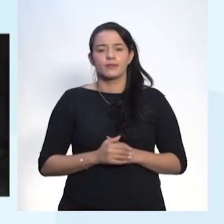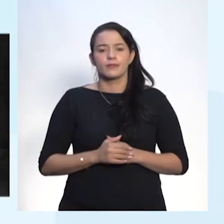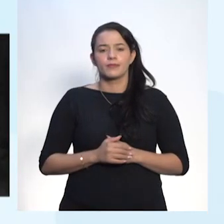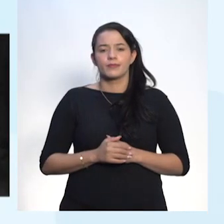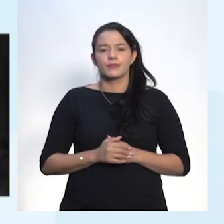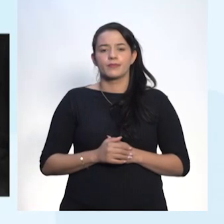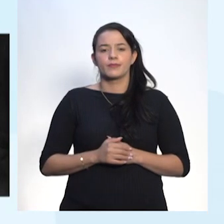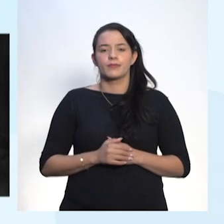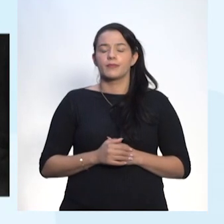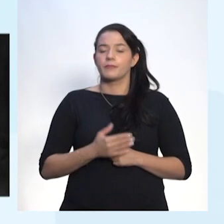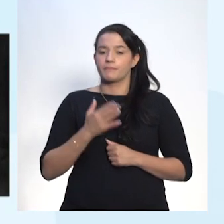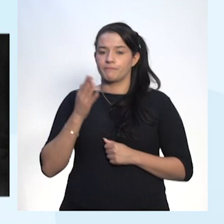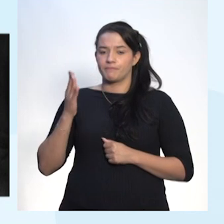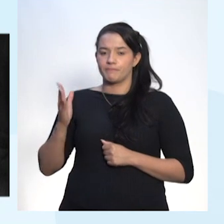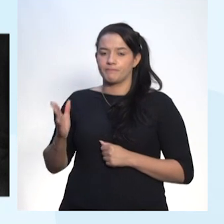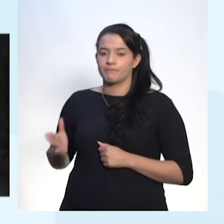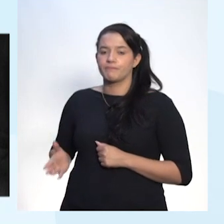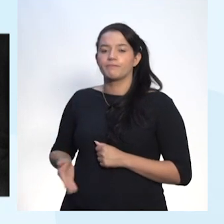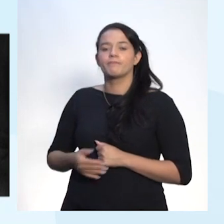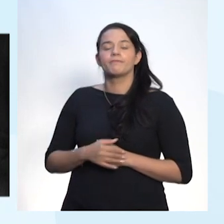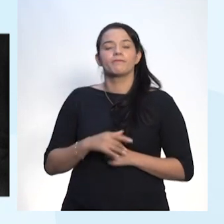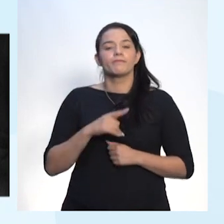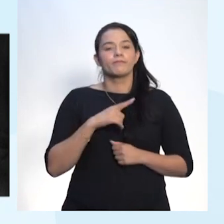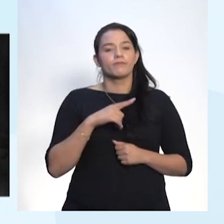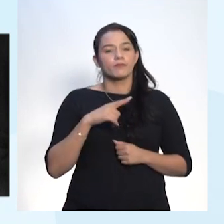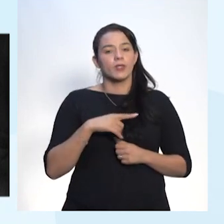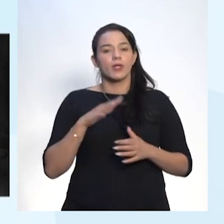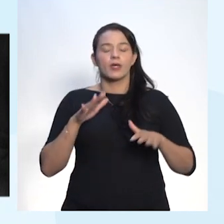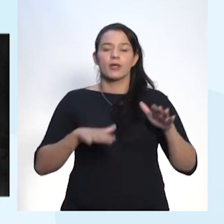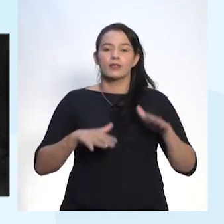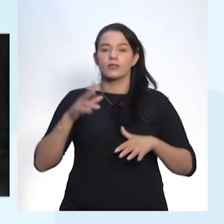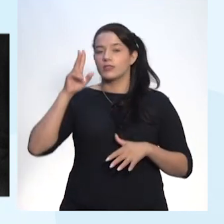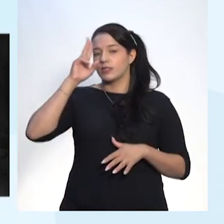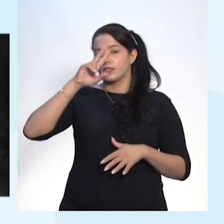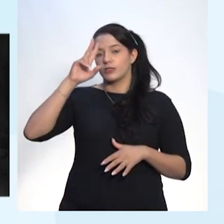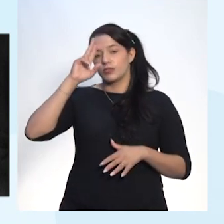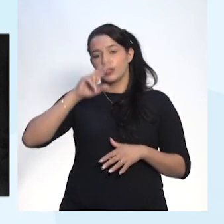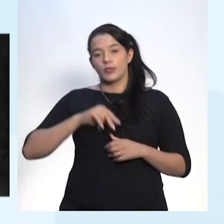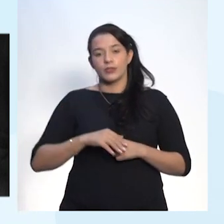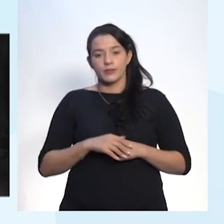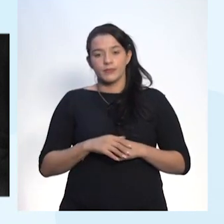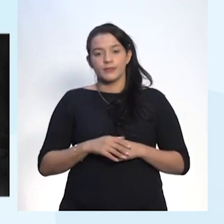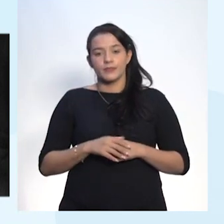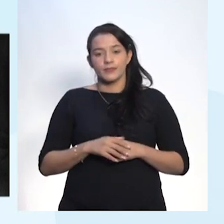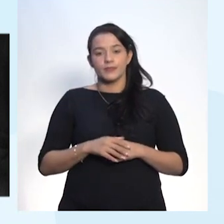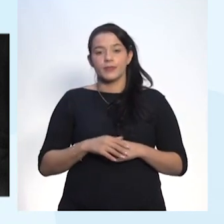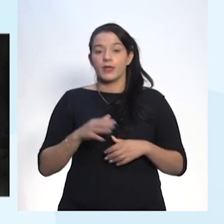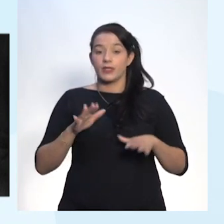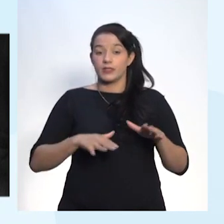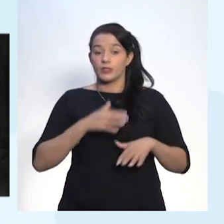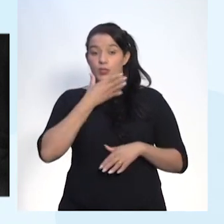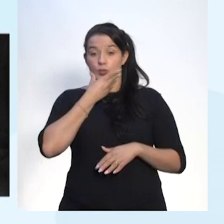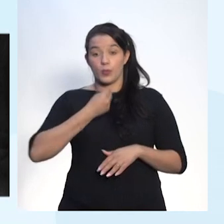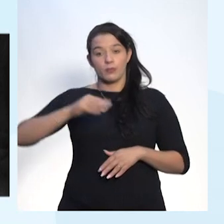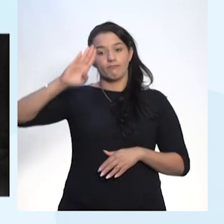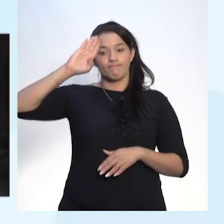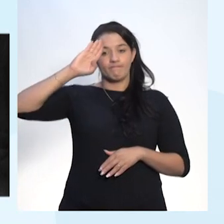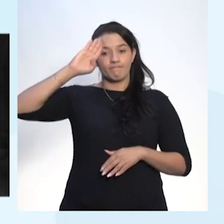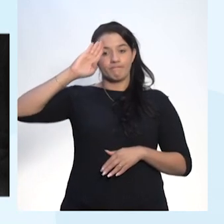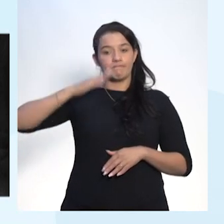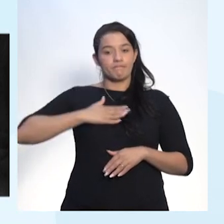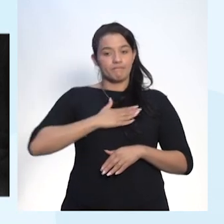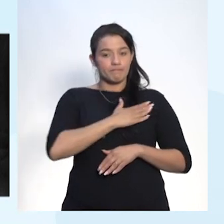seja, são as questões daí das contradições da história, porque por mais que esses homens fossem militares,